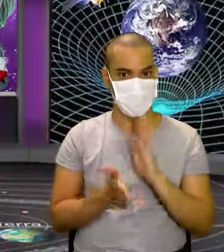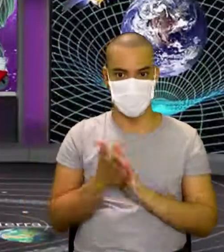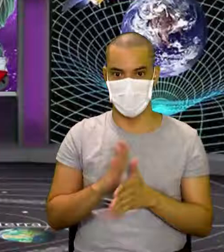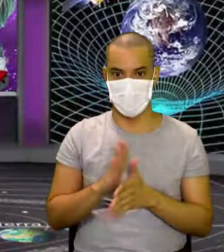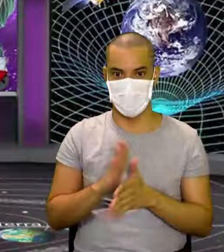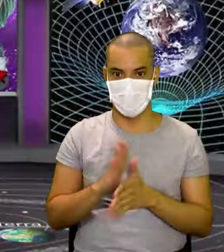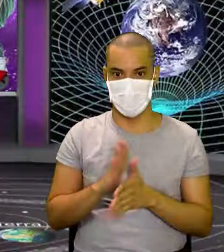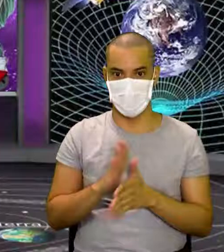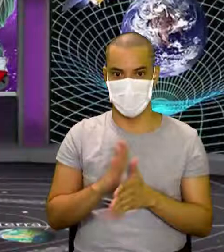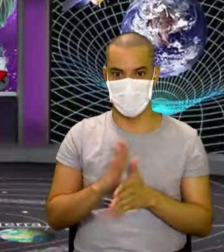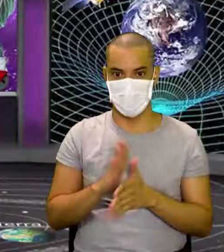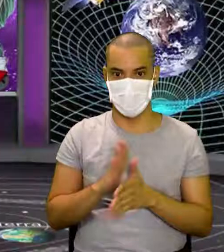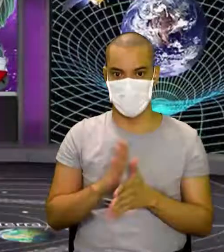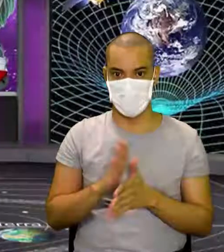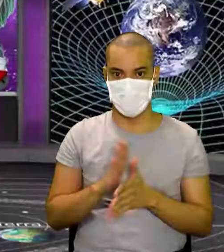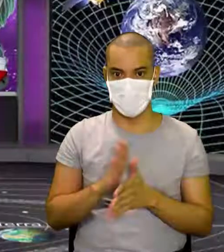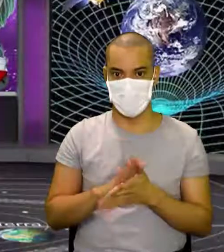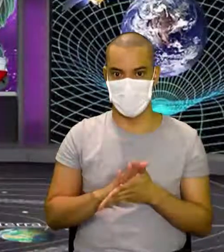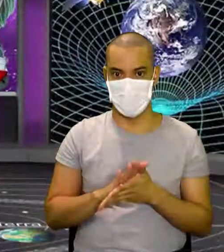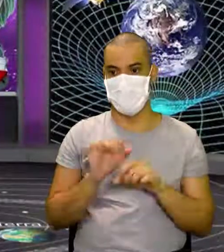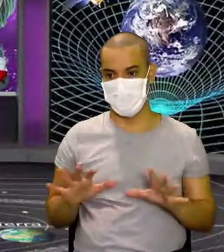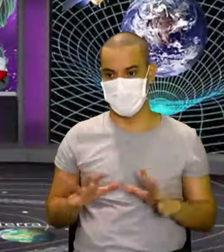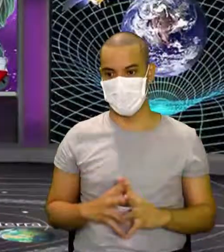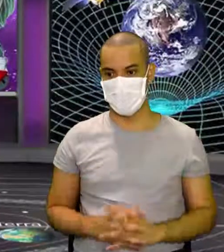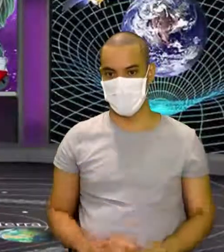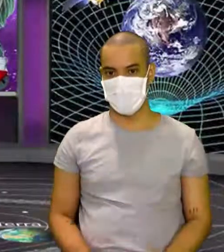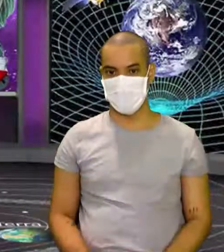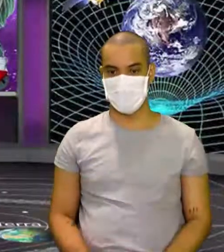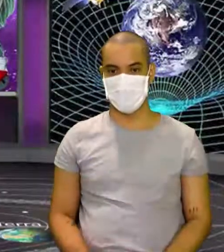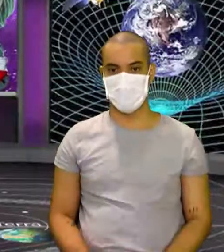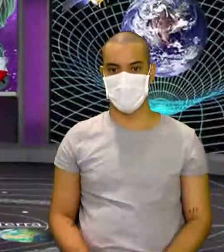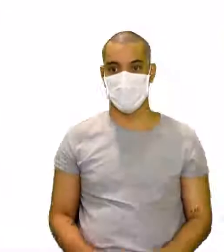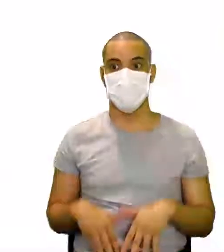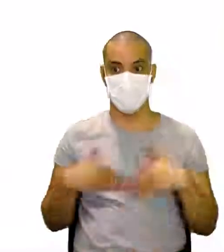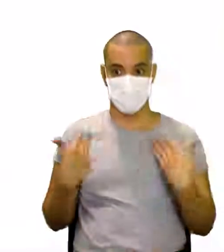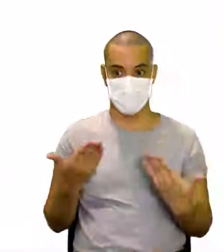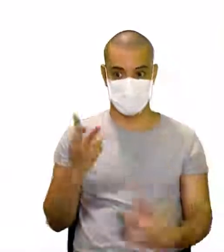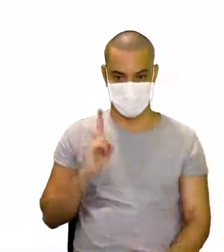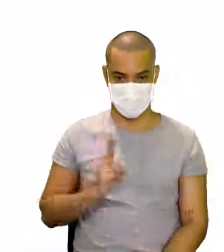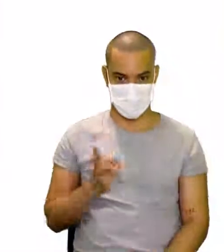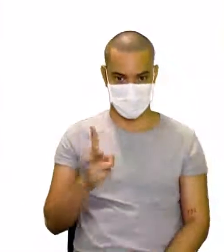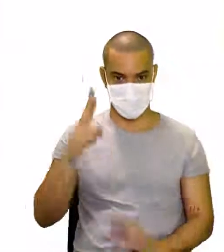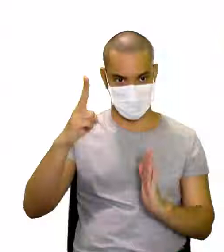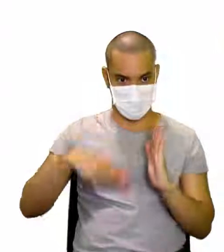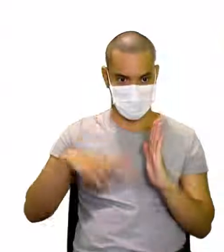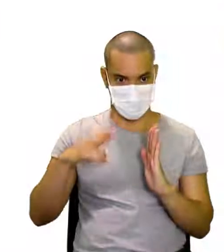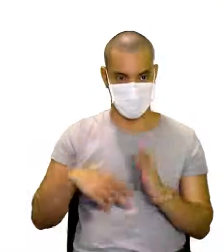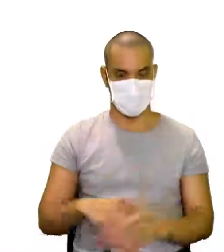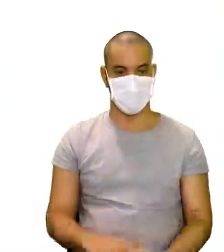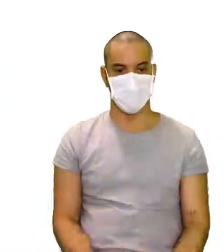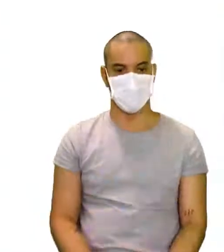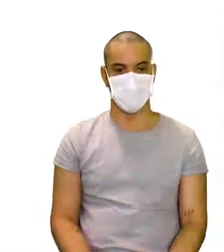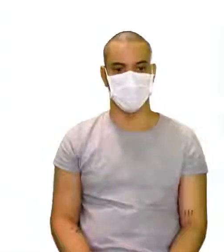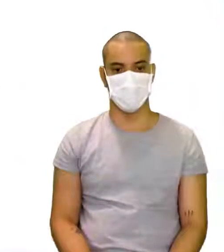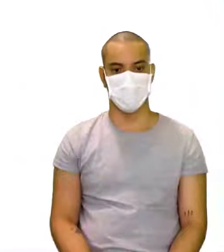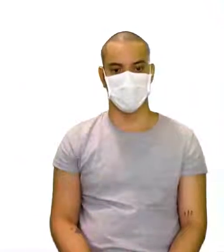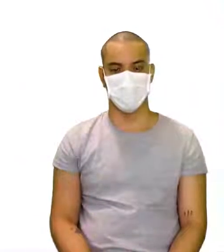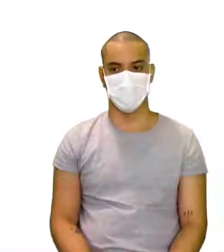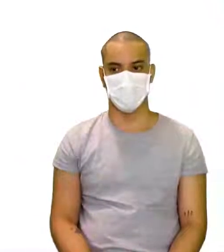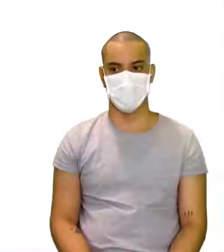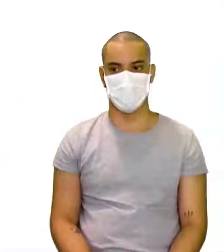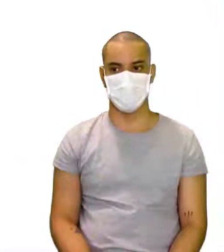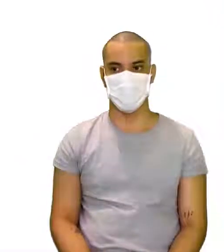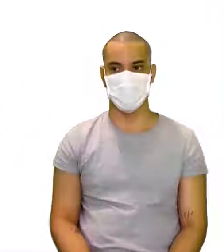campo, né? Dá para fazer dessa forma também, ok? Galerinha, vamos continuar com a nossa leitura. Olha só. E